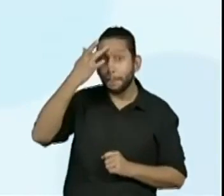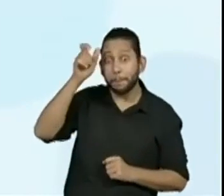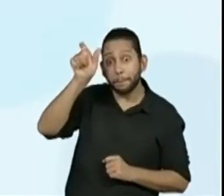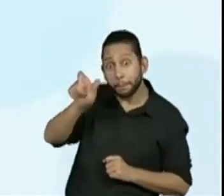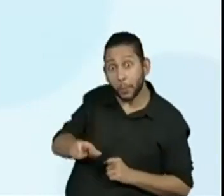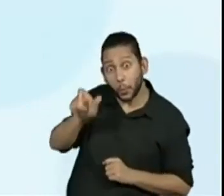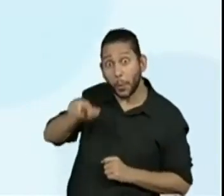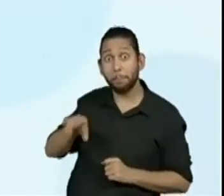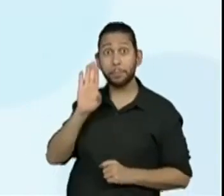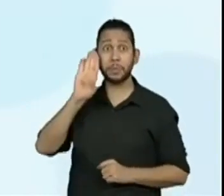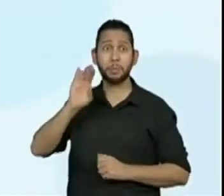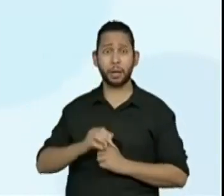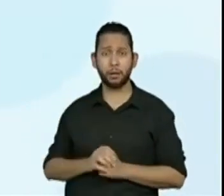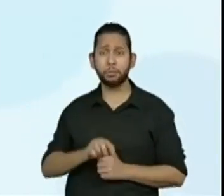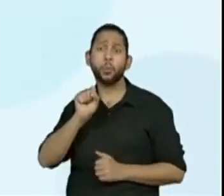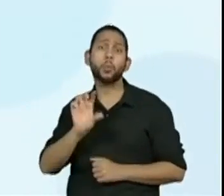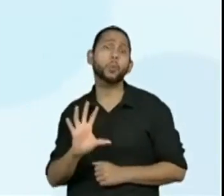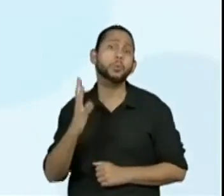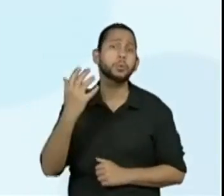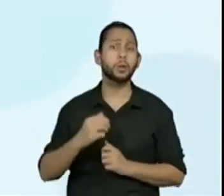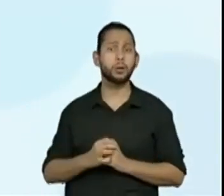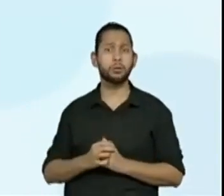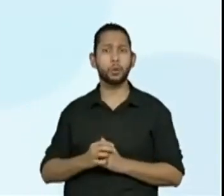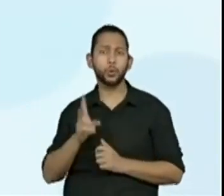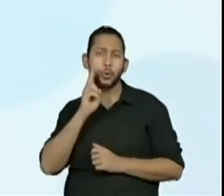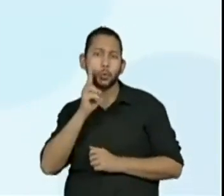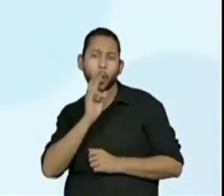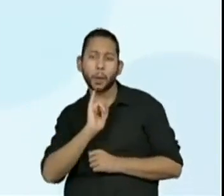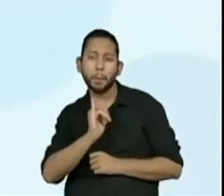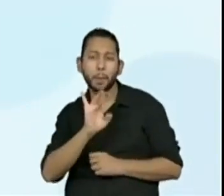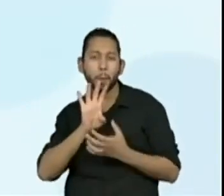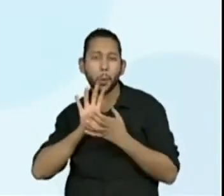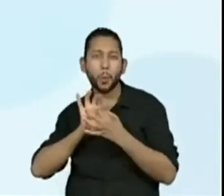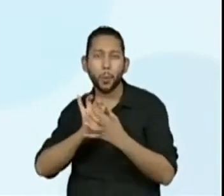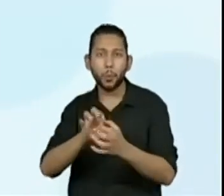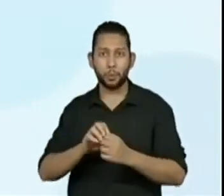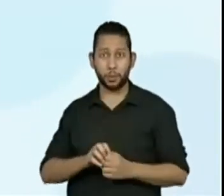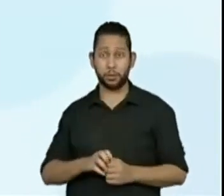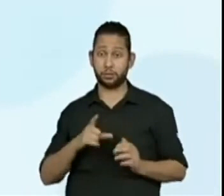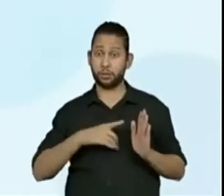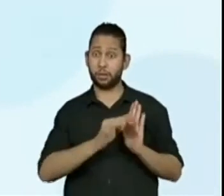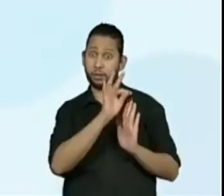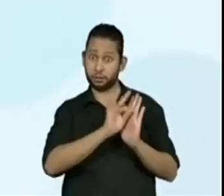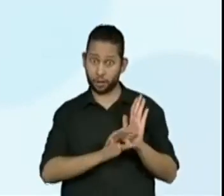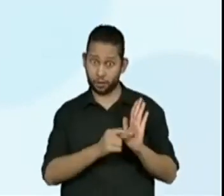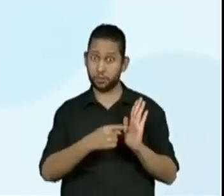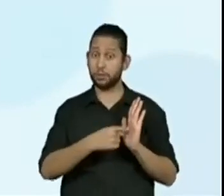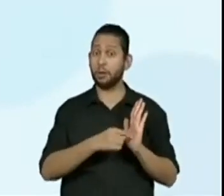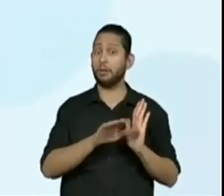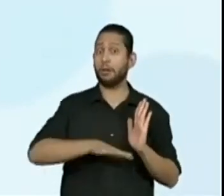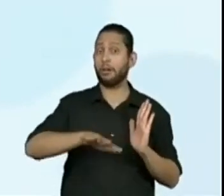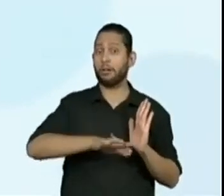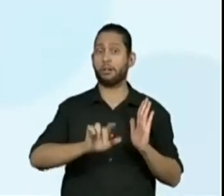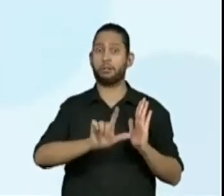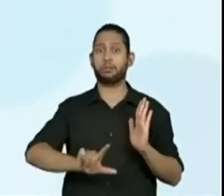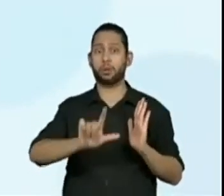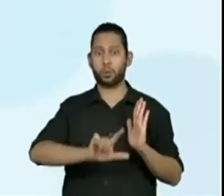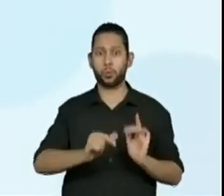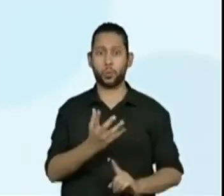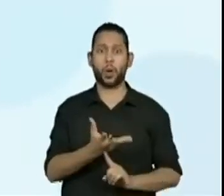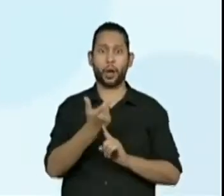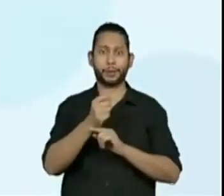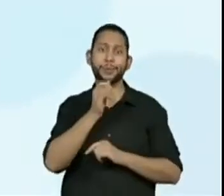gerador, resolução e foco narrativo na leitura de textos dos campos artístico-literário,